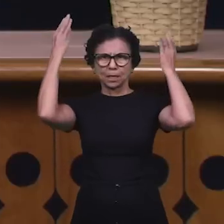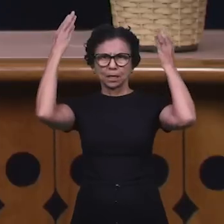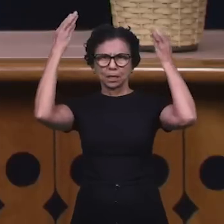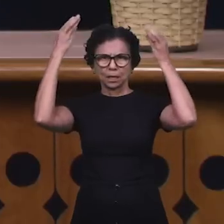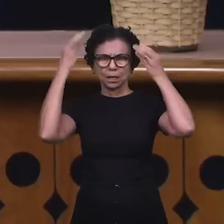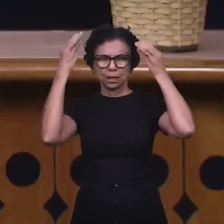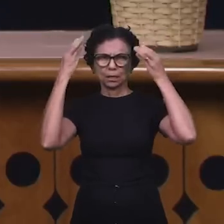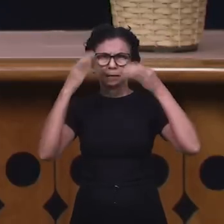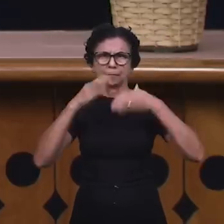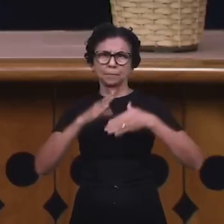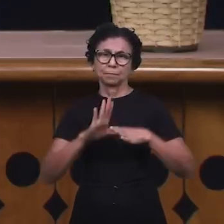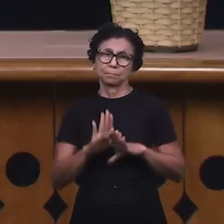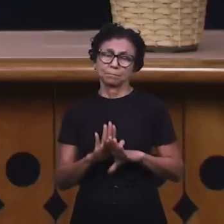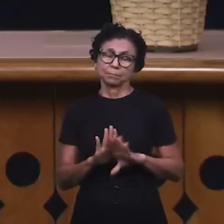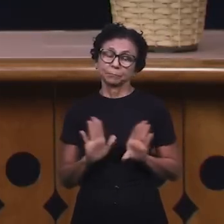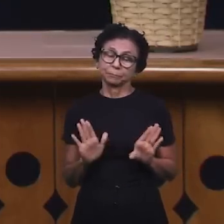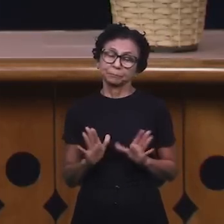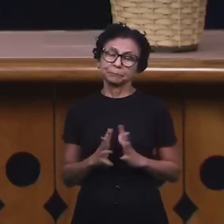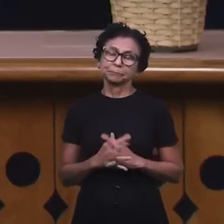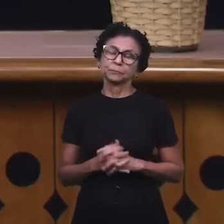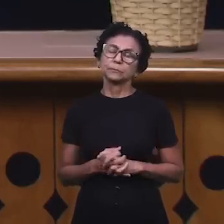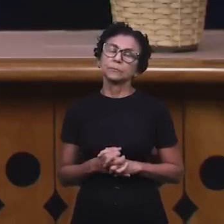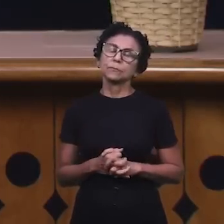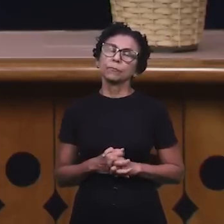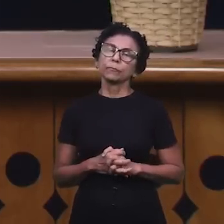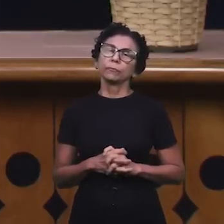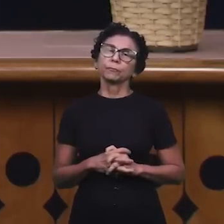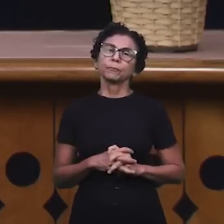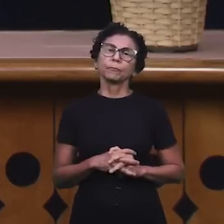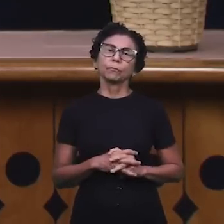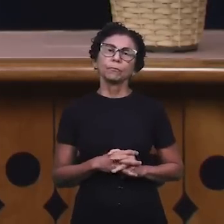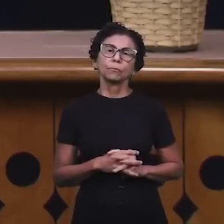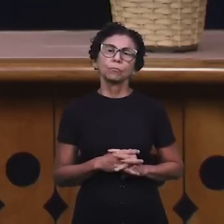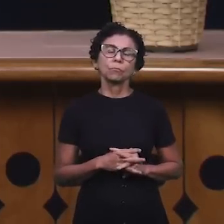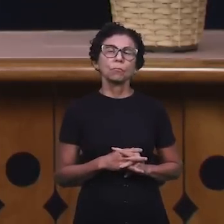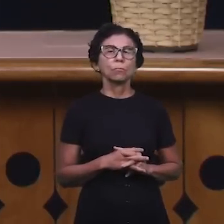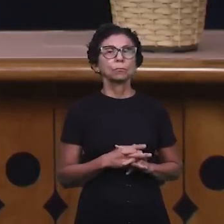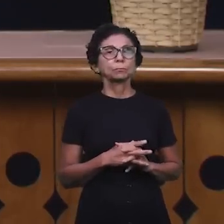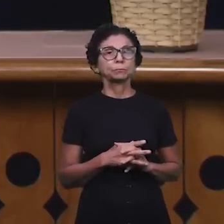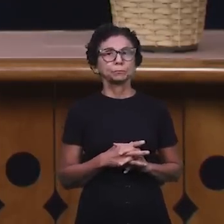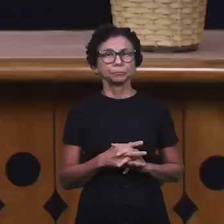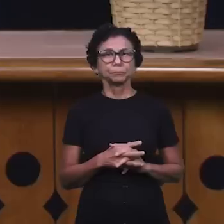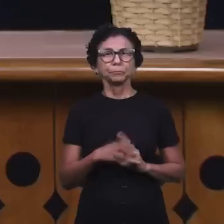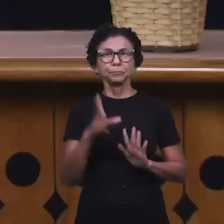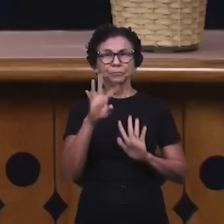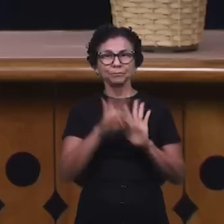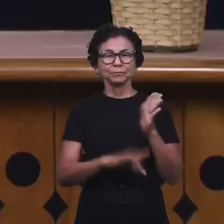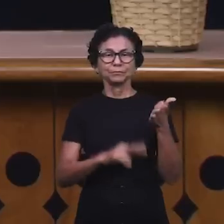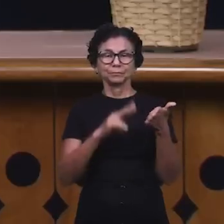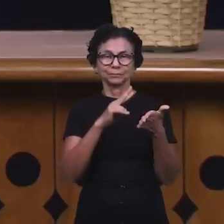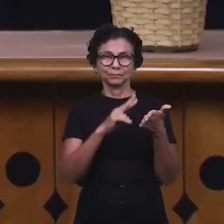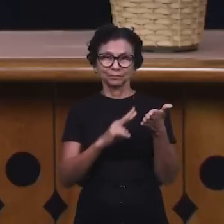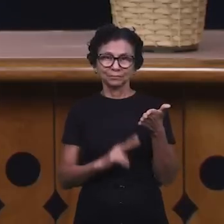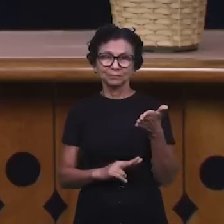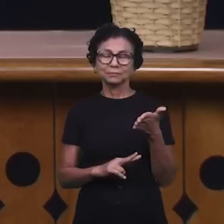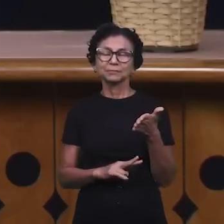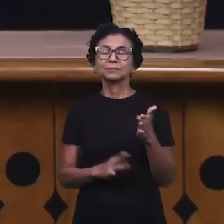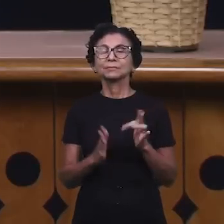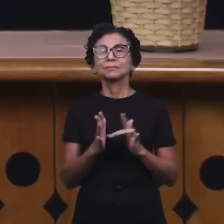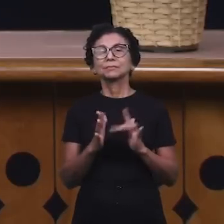iria reconhecê-lo. E ele disse, então, as palavras que lemos, que eles